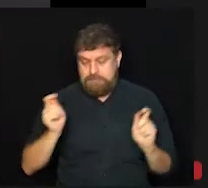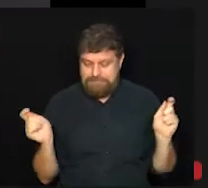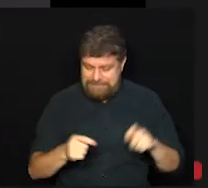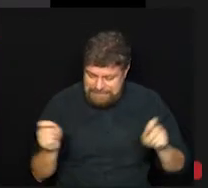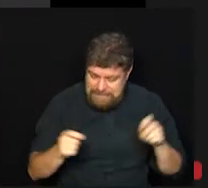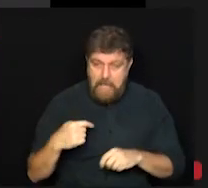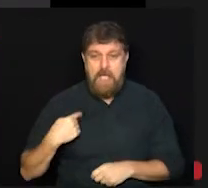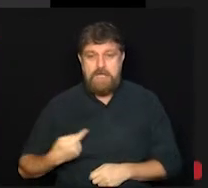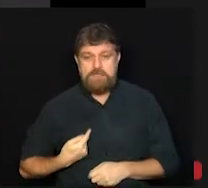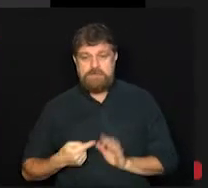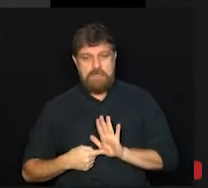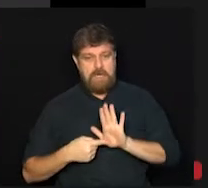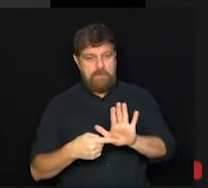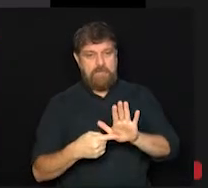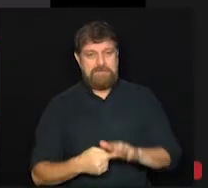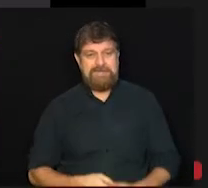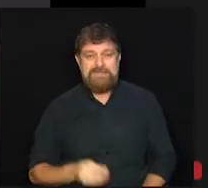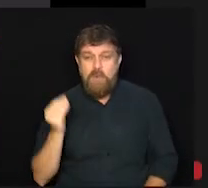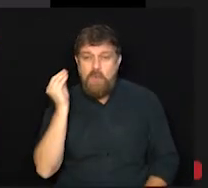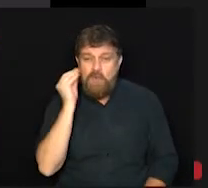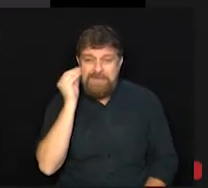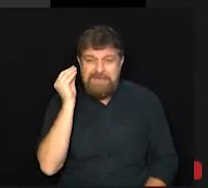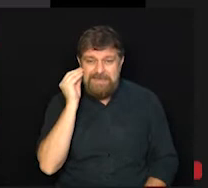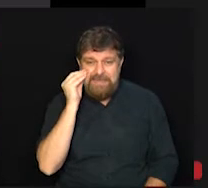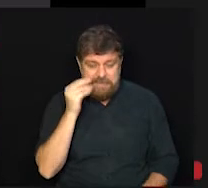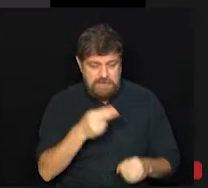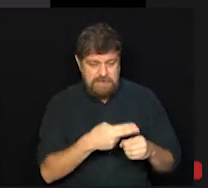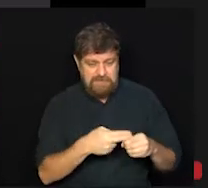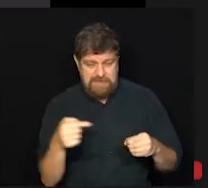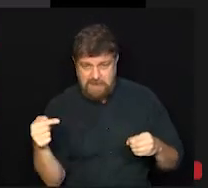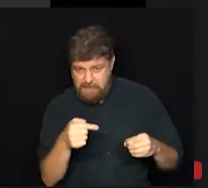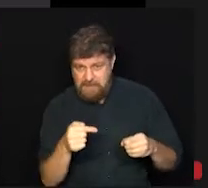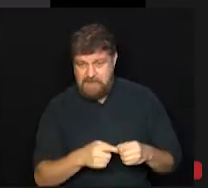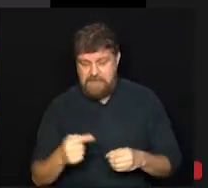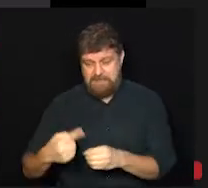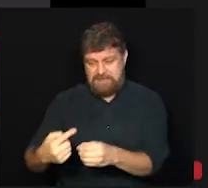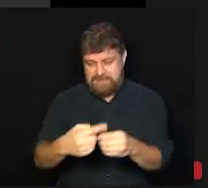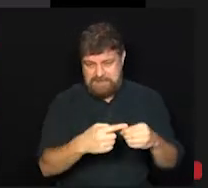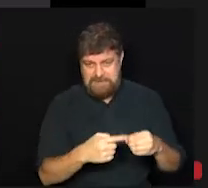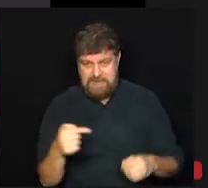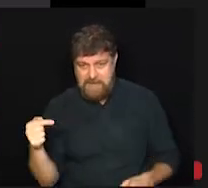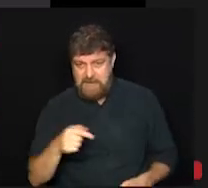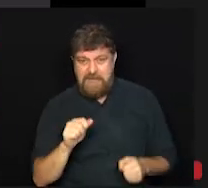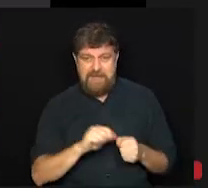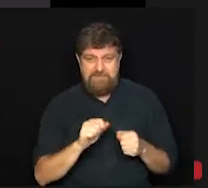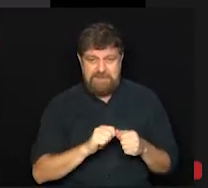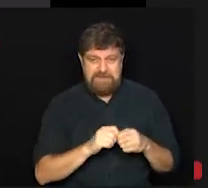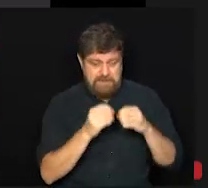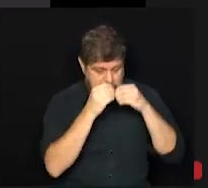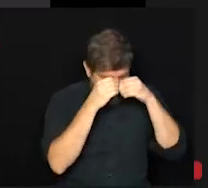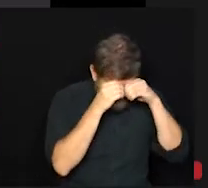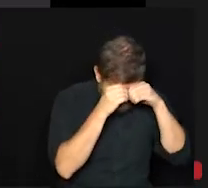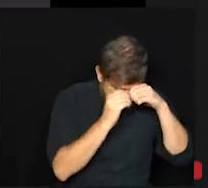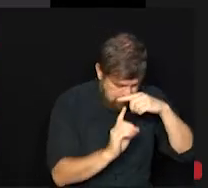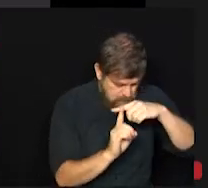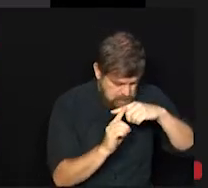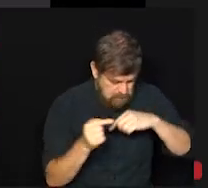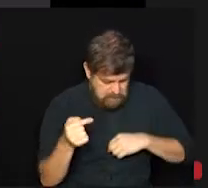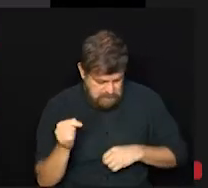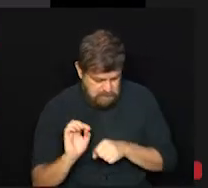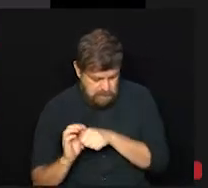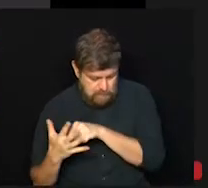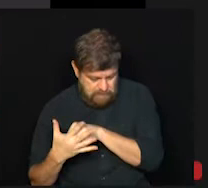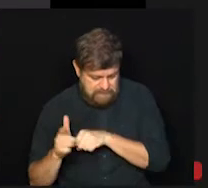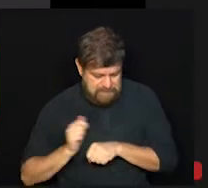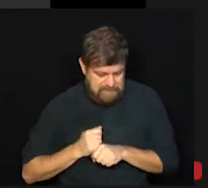a gente oferece o teste na Unicamp, oferece o teste para os municípios, tem feito para muita gente, e aí são milhares e milhares